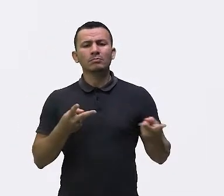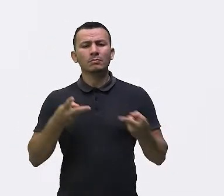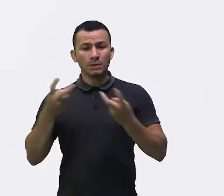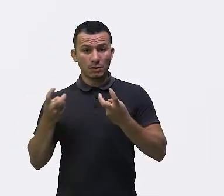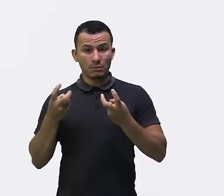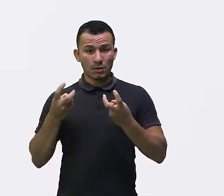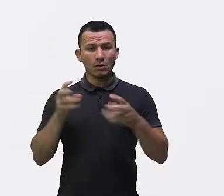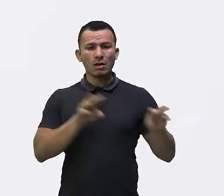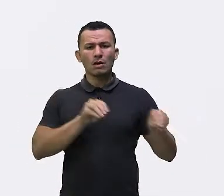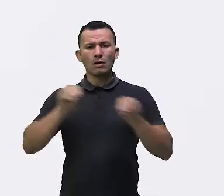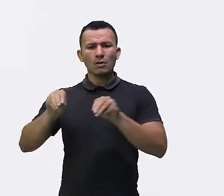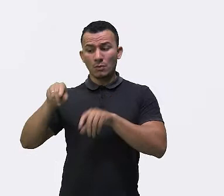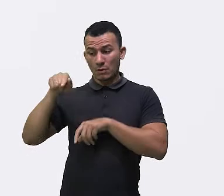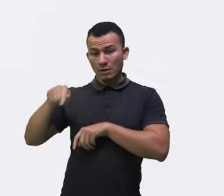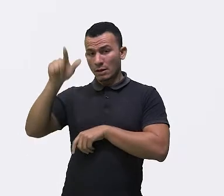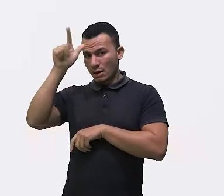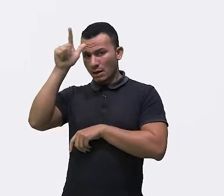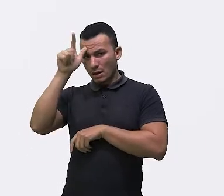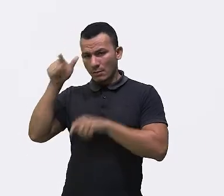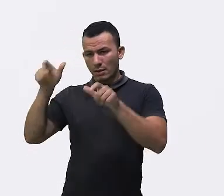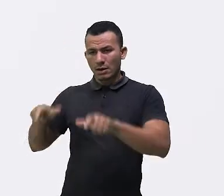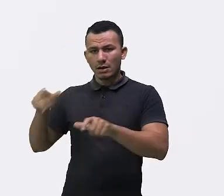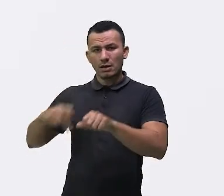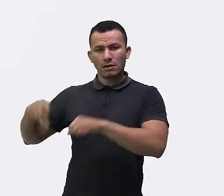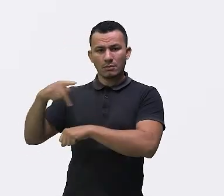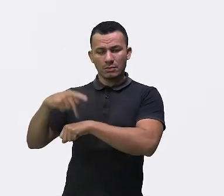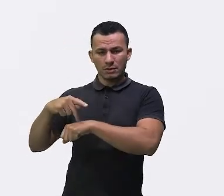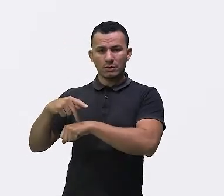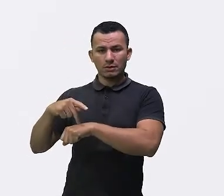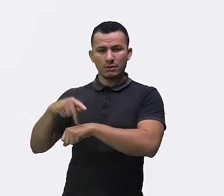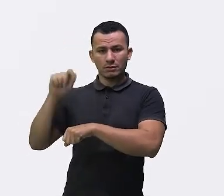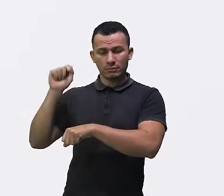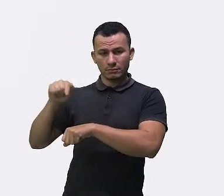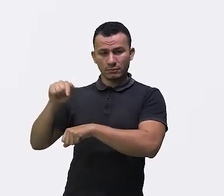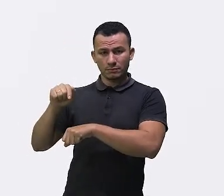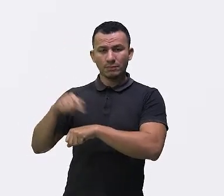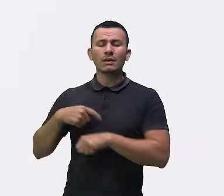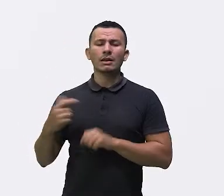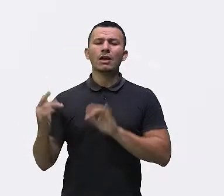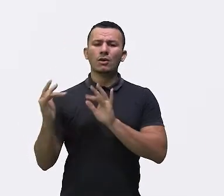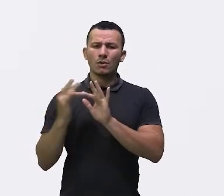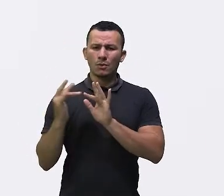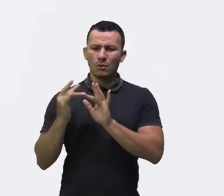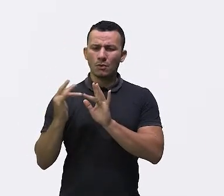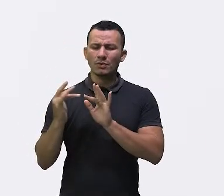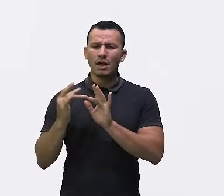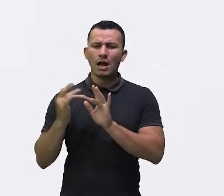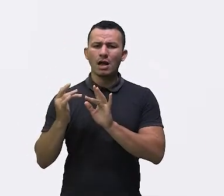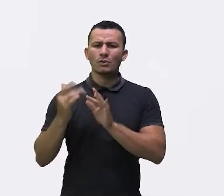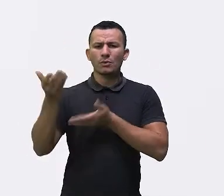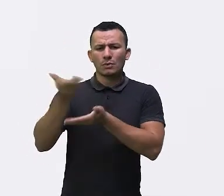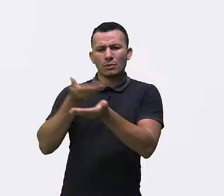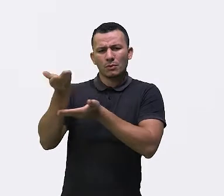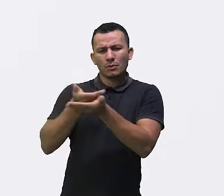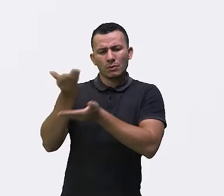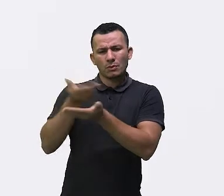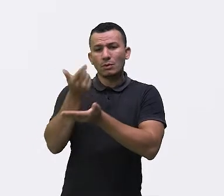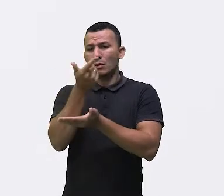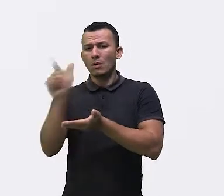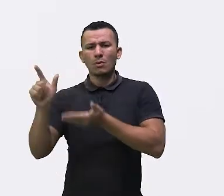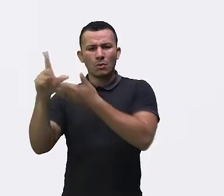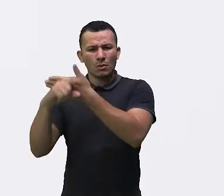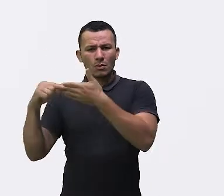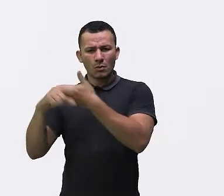quando chegou na Alemanha, ele teve contato com a obra de Hegel, que